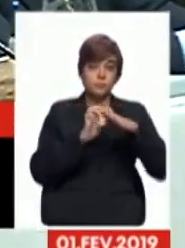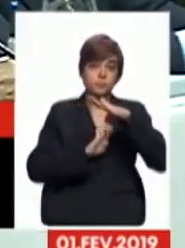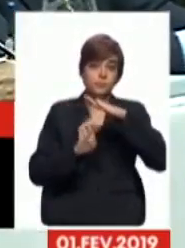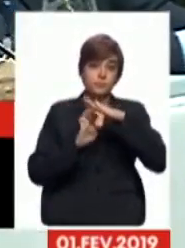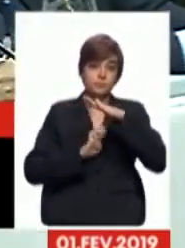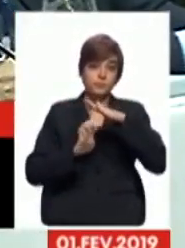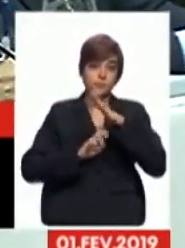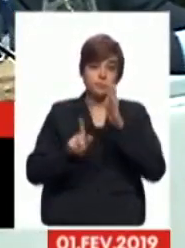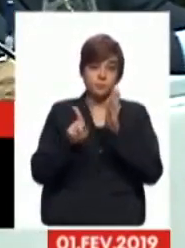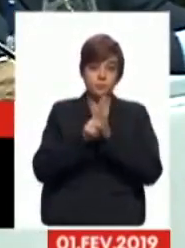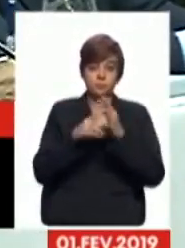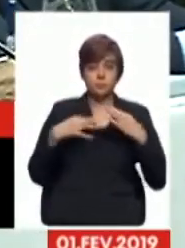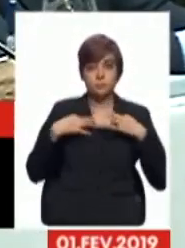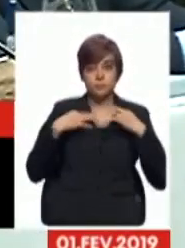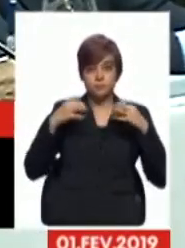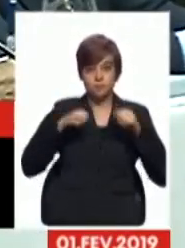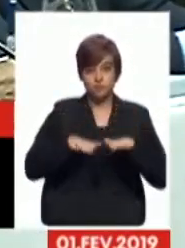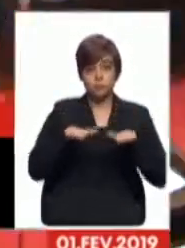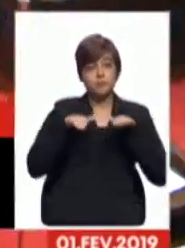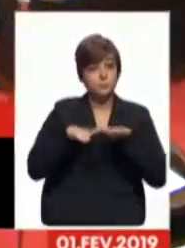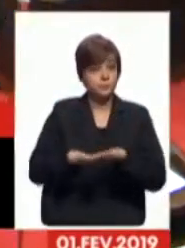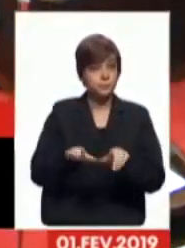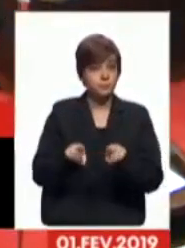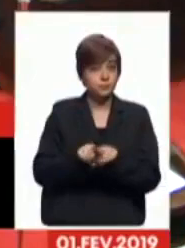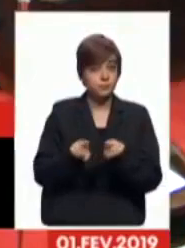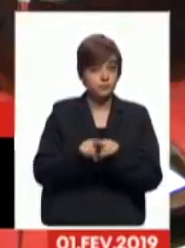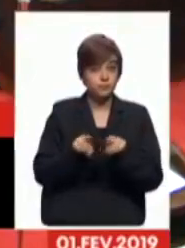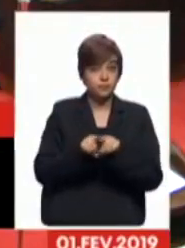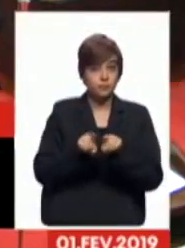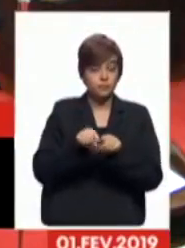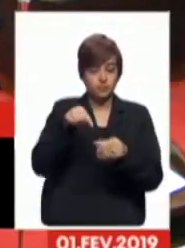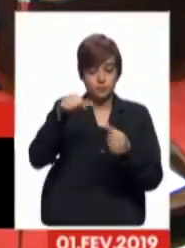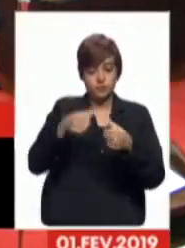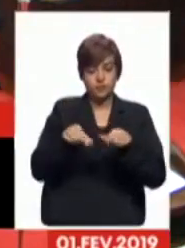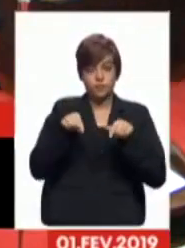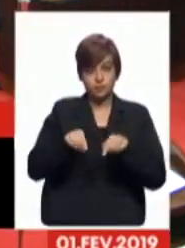setor têxtil e atua principalmente na região central.